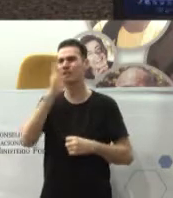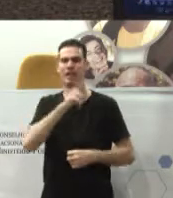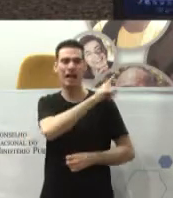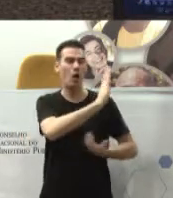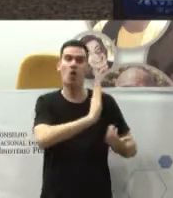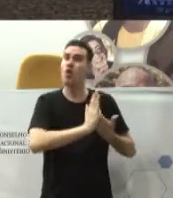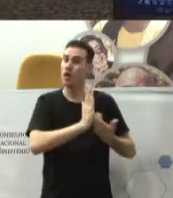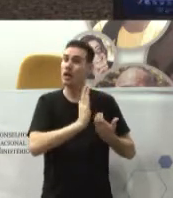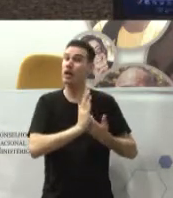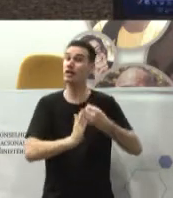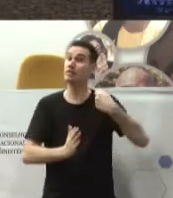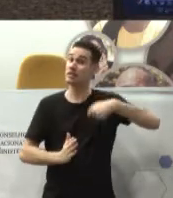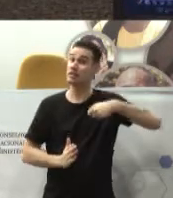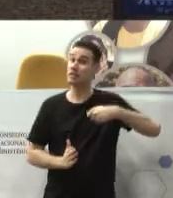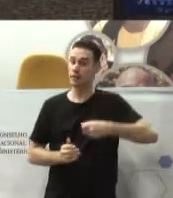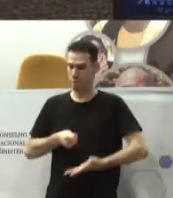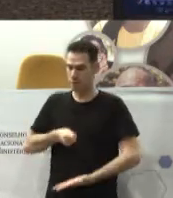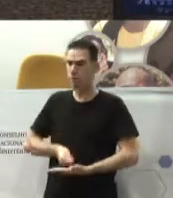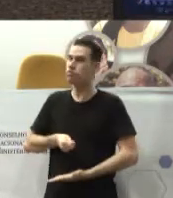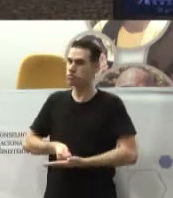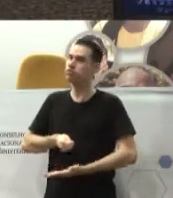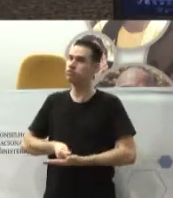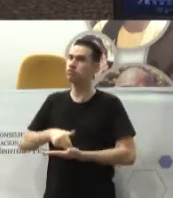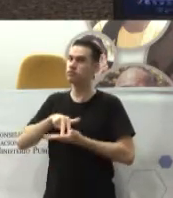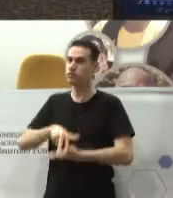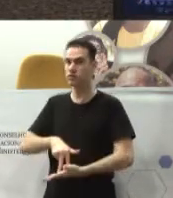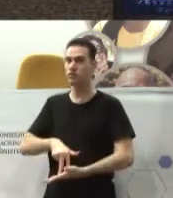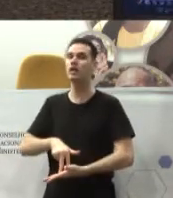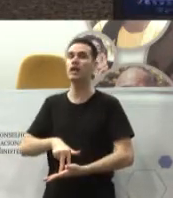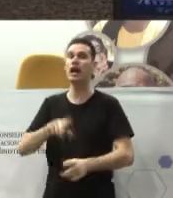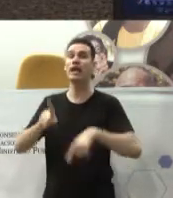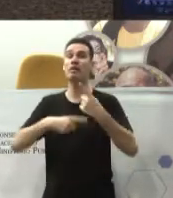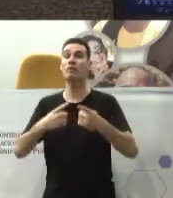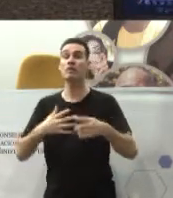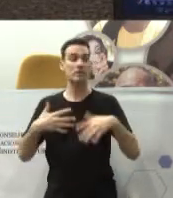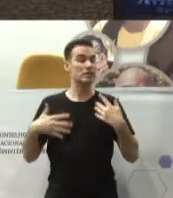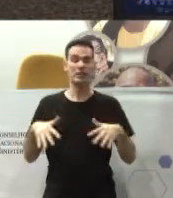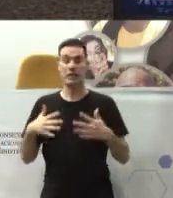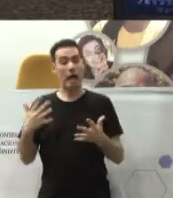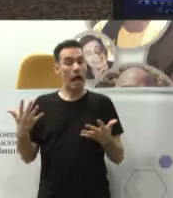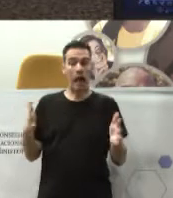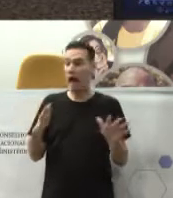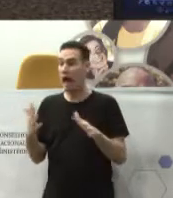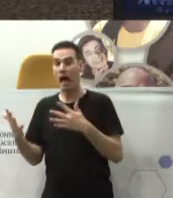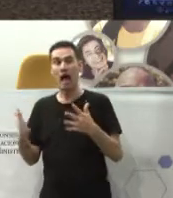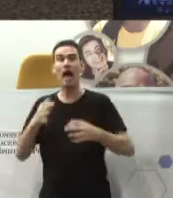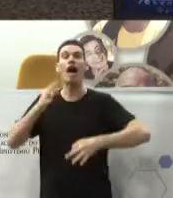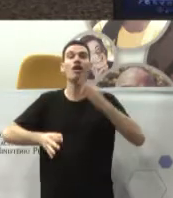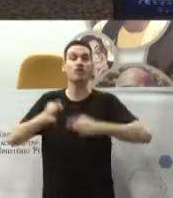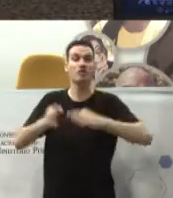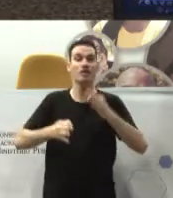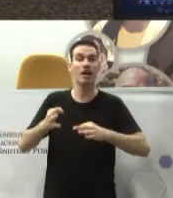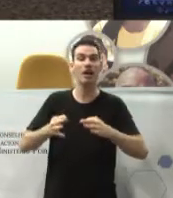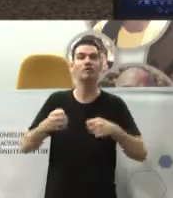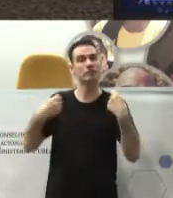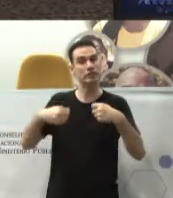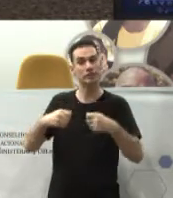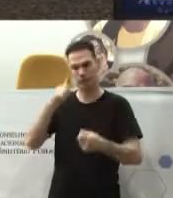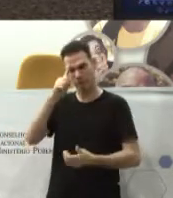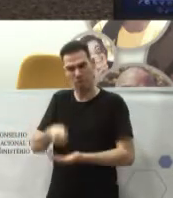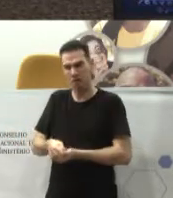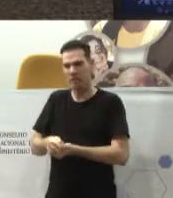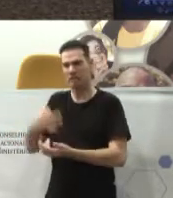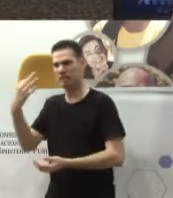Nacional, precisa deixar claro. Se não fizer, o Poder Judiciário vai fazer em algum momento. Bem ou mal, vai fazer. E eu não quero que